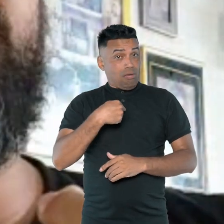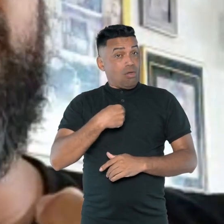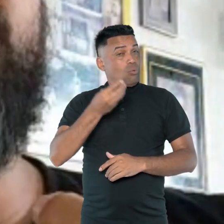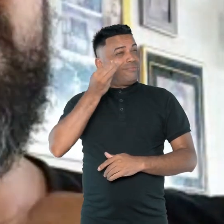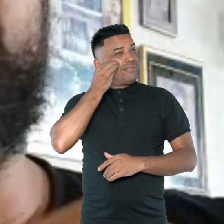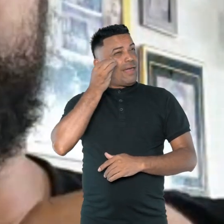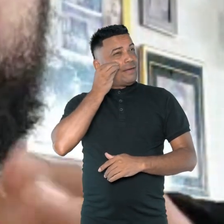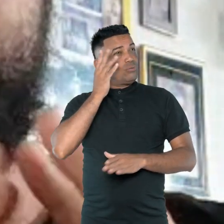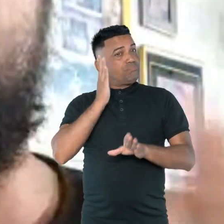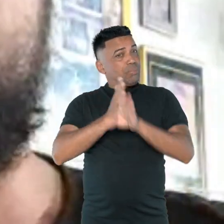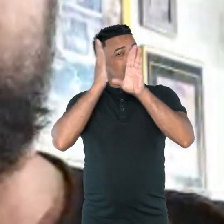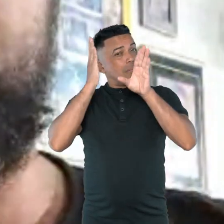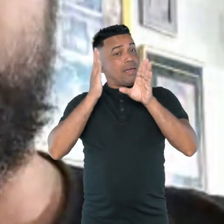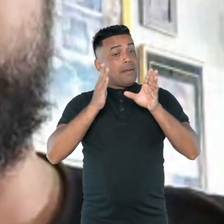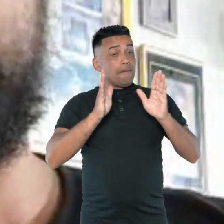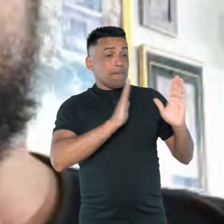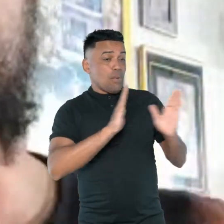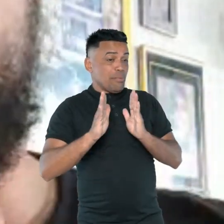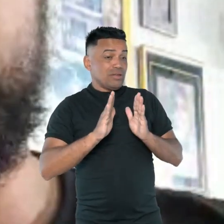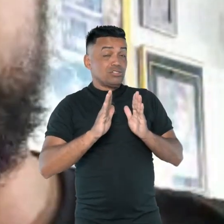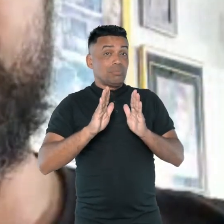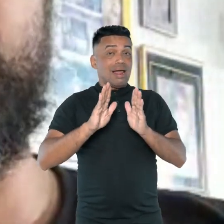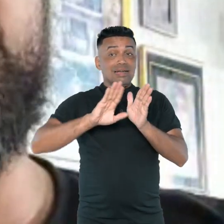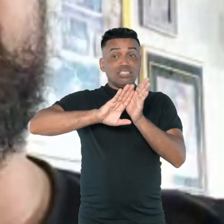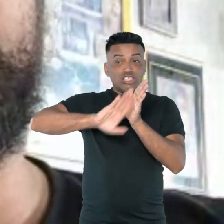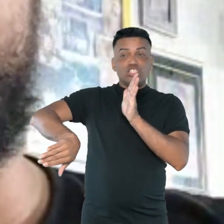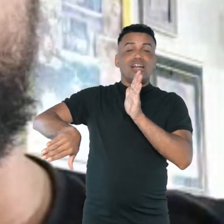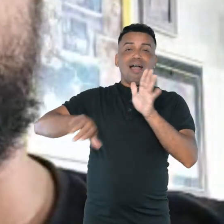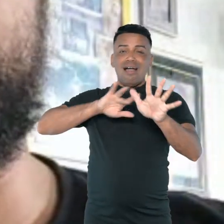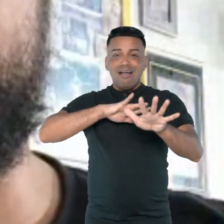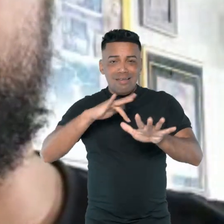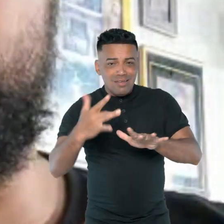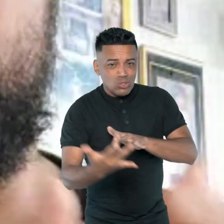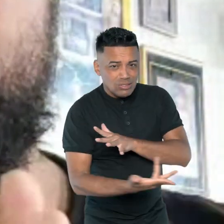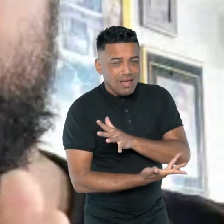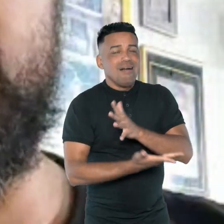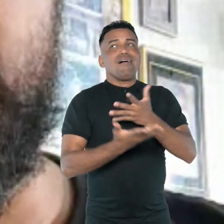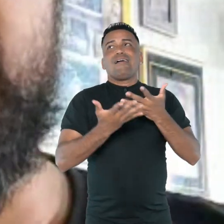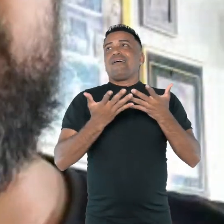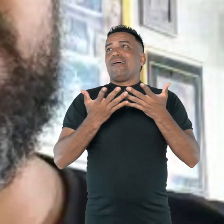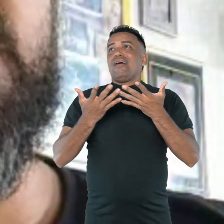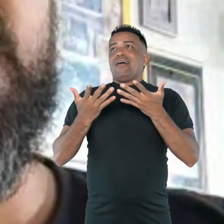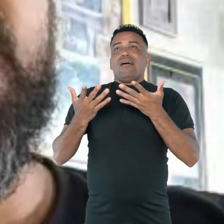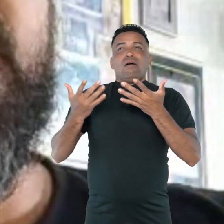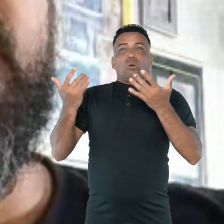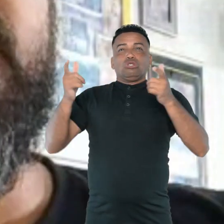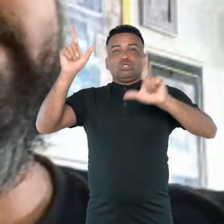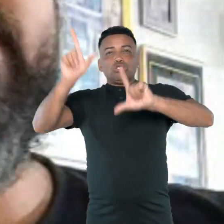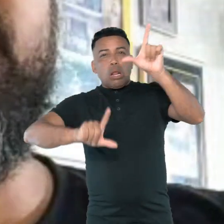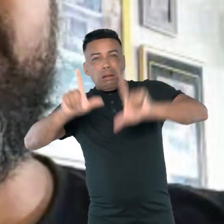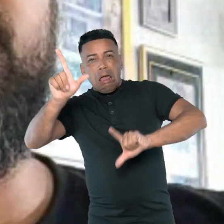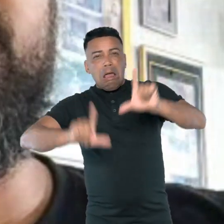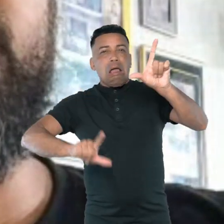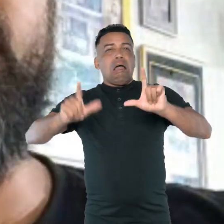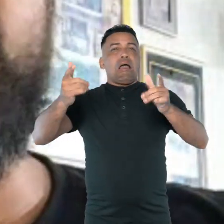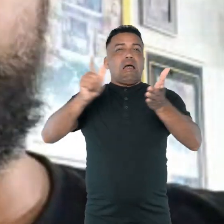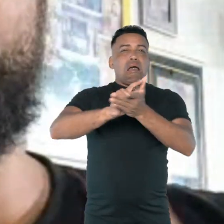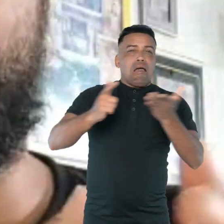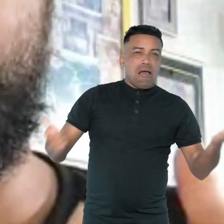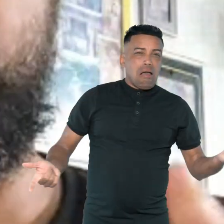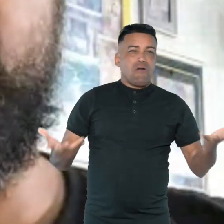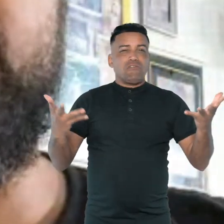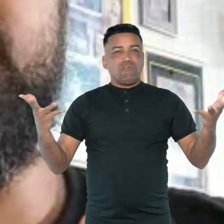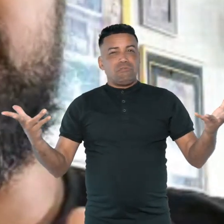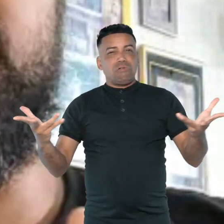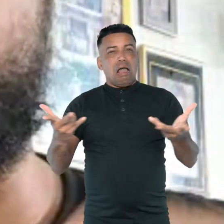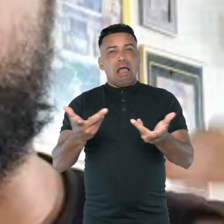momentos para me desligar das redes, me desligar dos noticiários e tentar